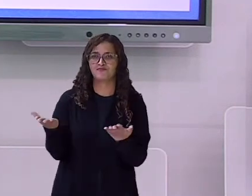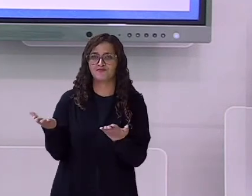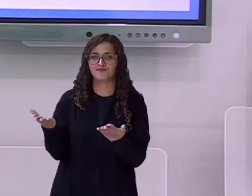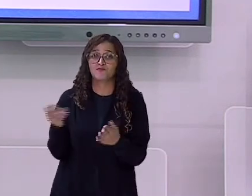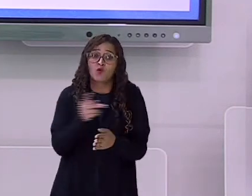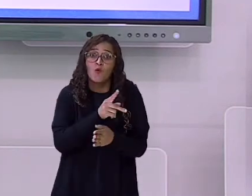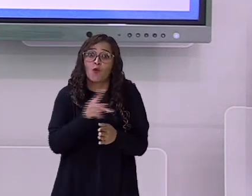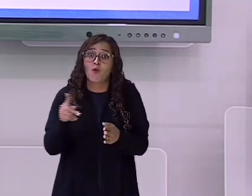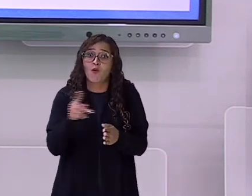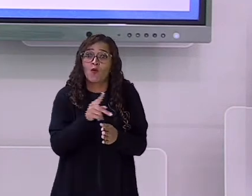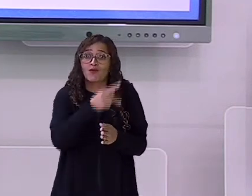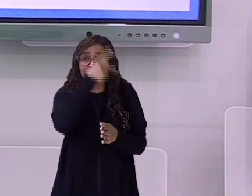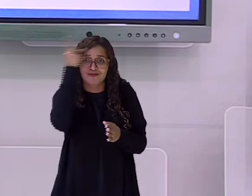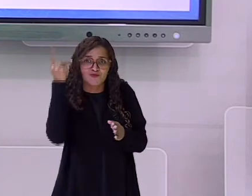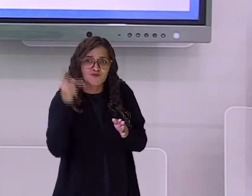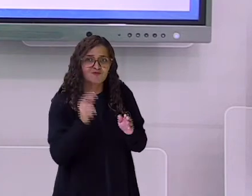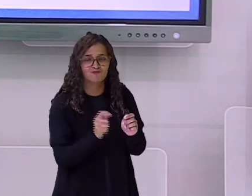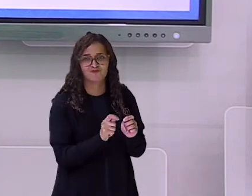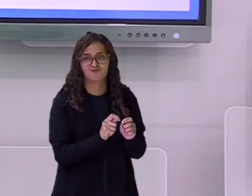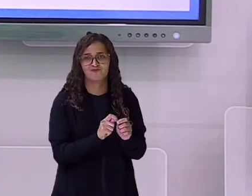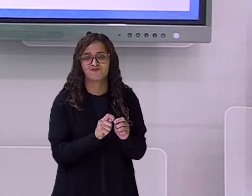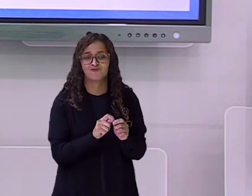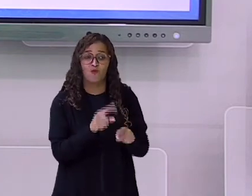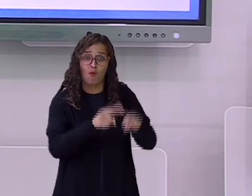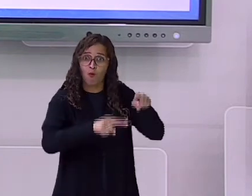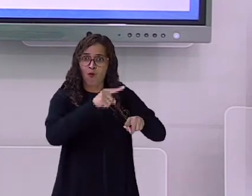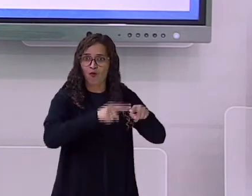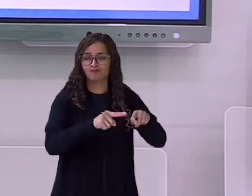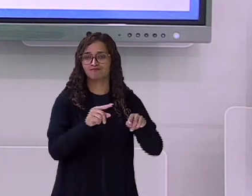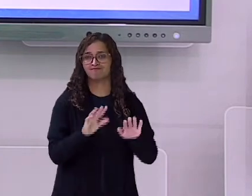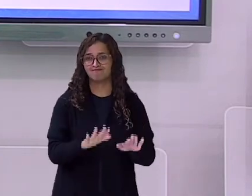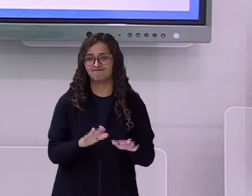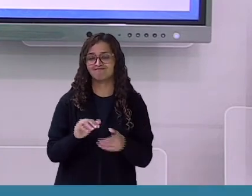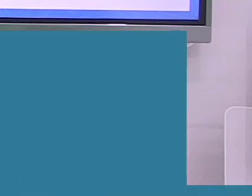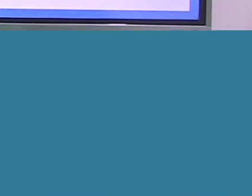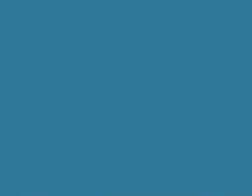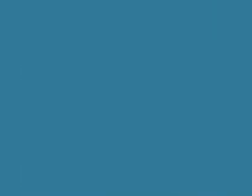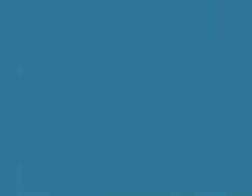o nosso professor de música com o instrumento.